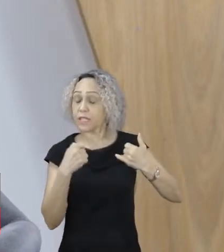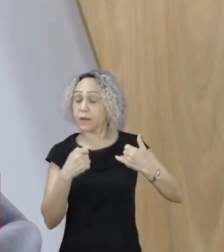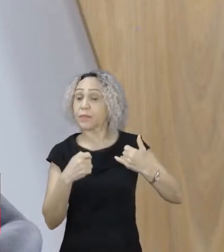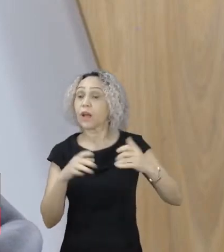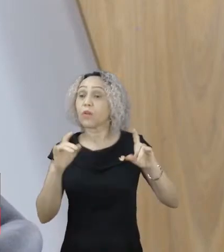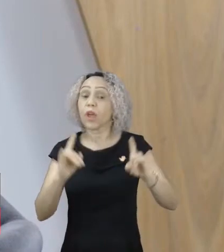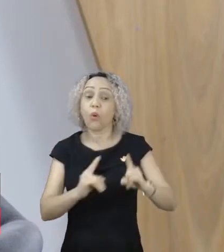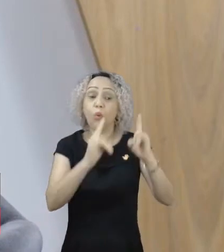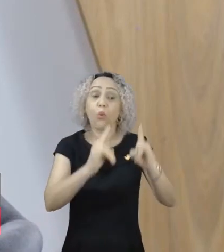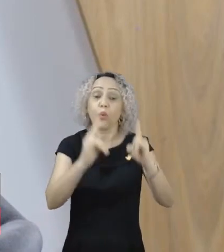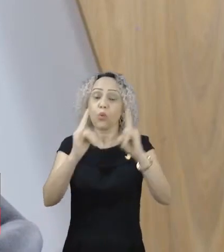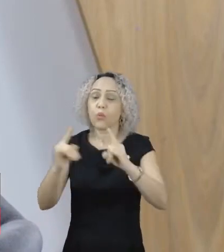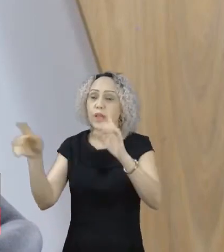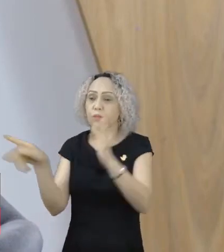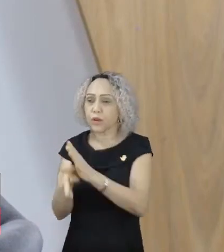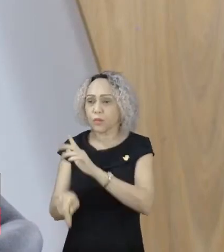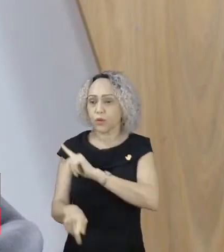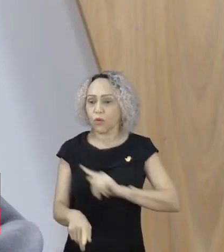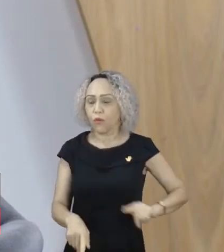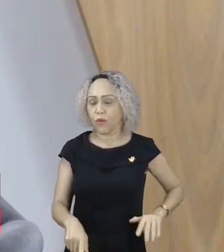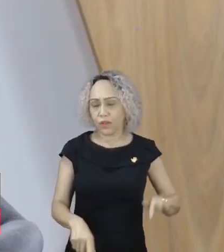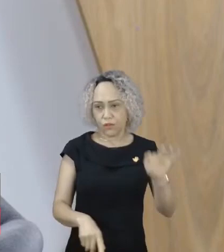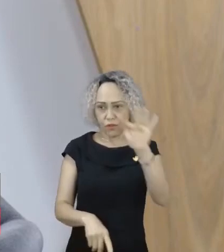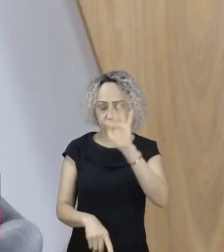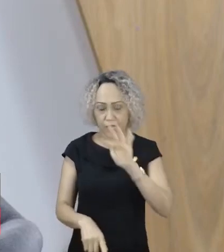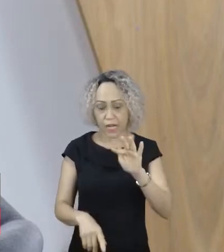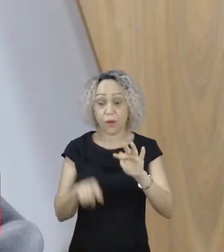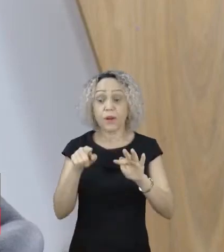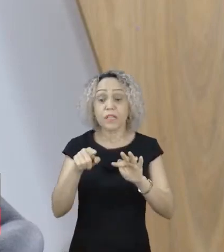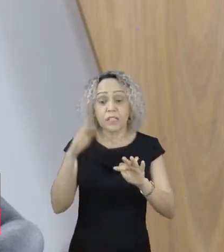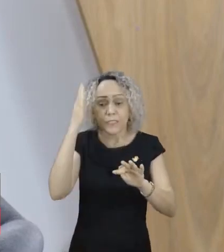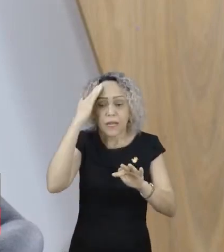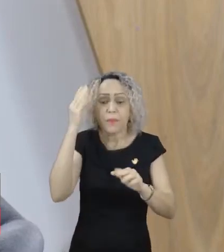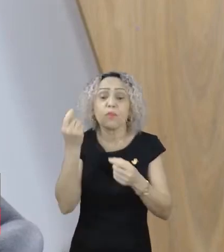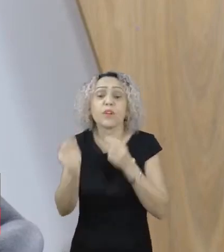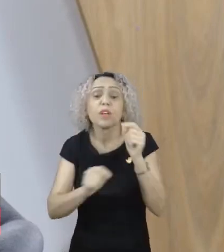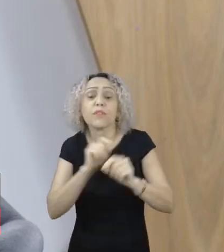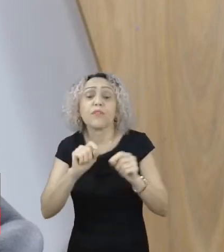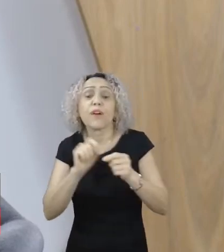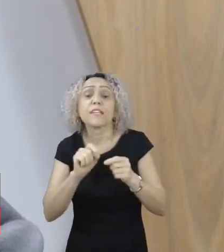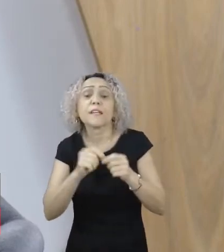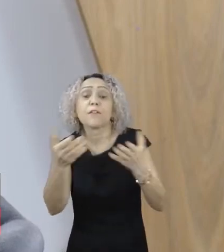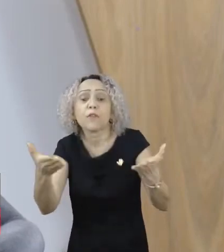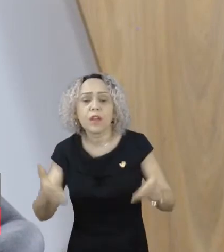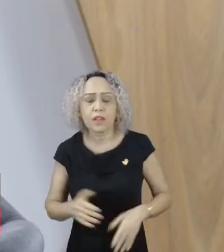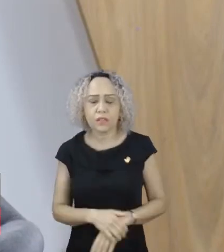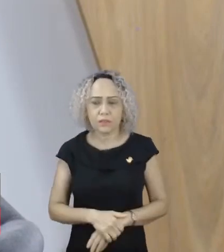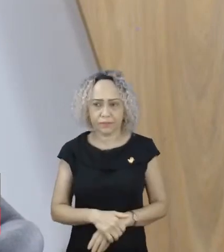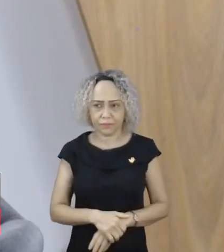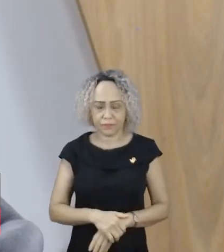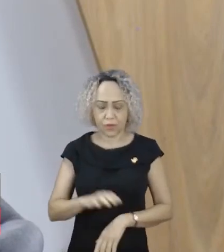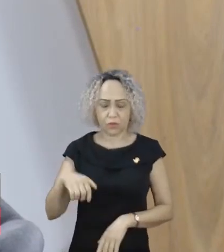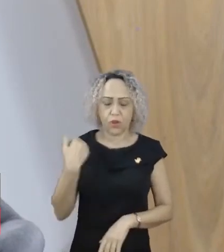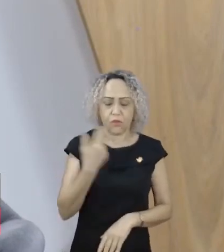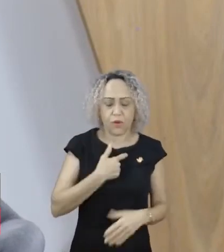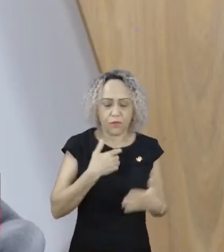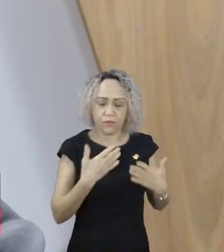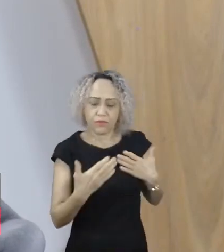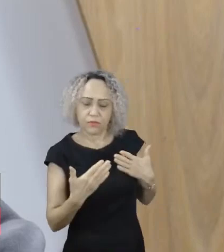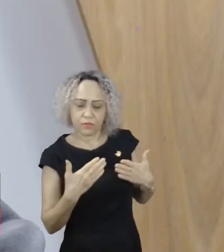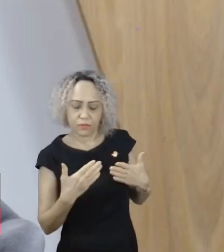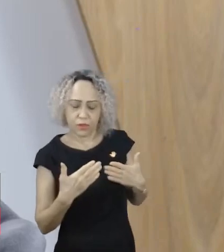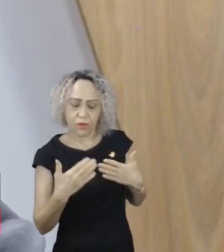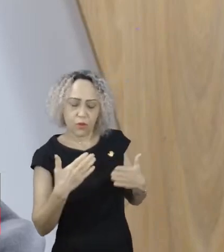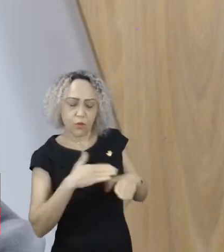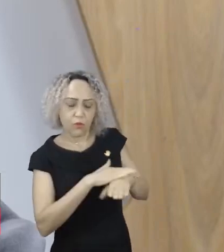para eles. Então, a gente vem trabalhando com o Ministério das Cidades, com a Casa Civil, com a Secretaria de Relações Institucionais, para montar esse